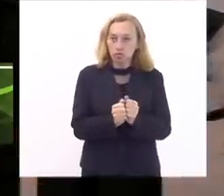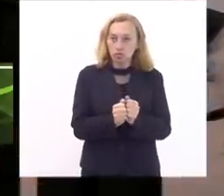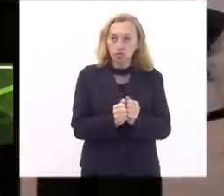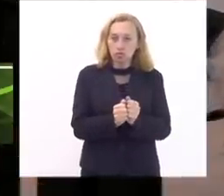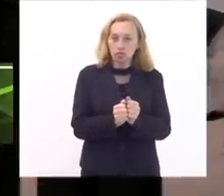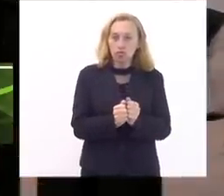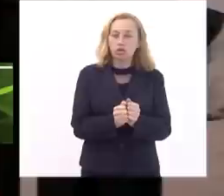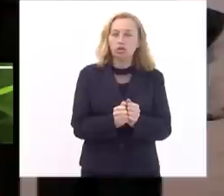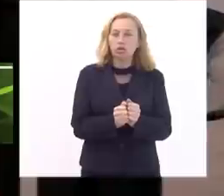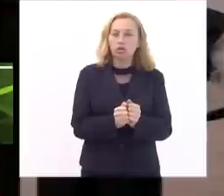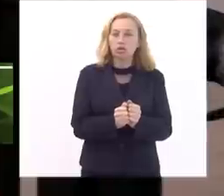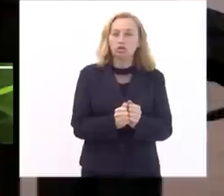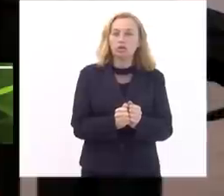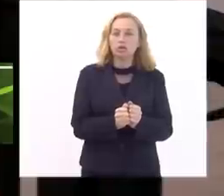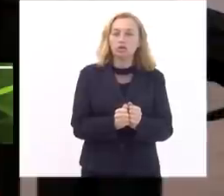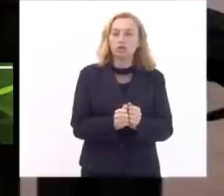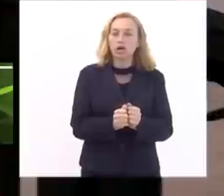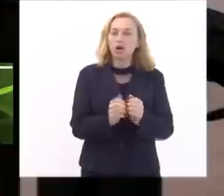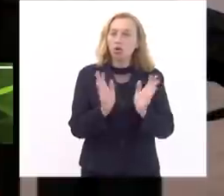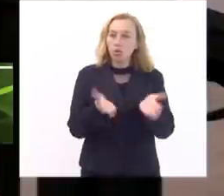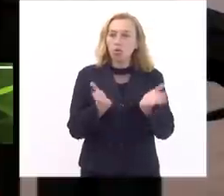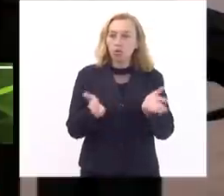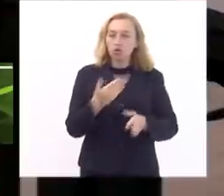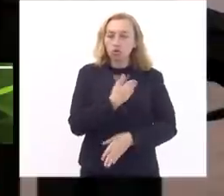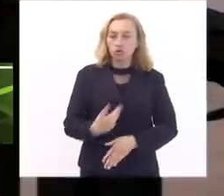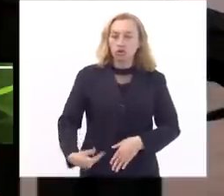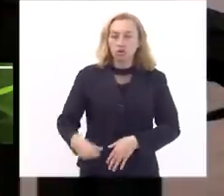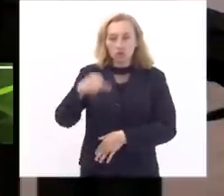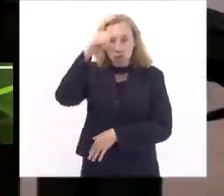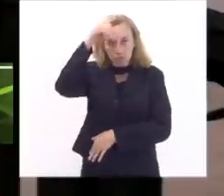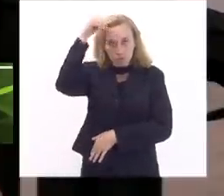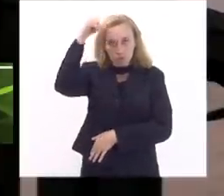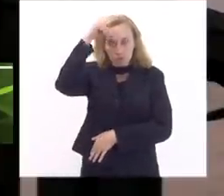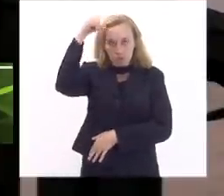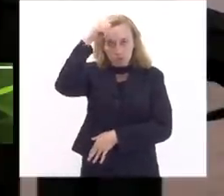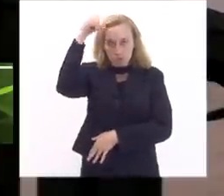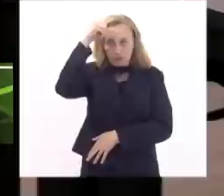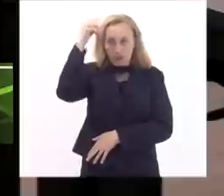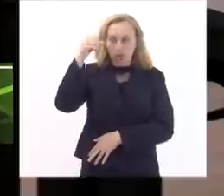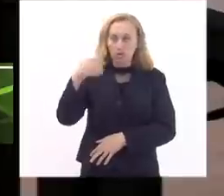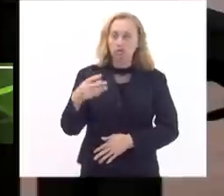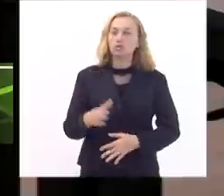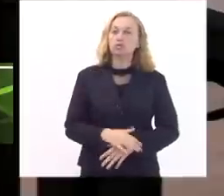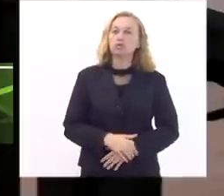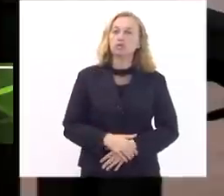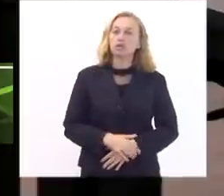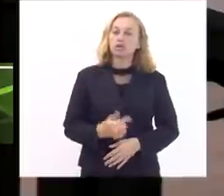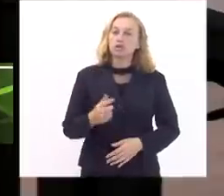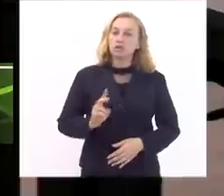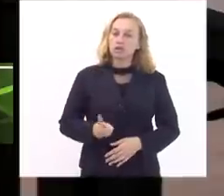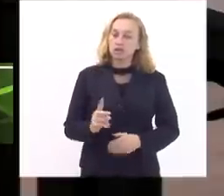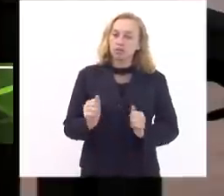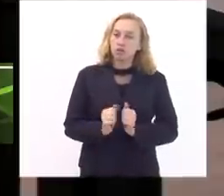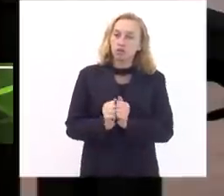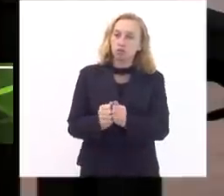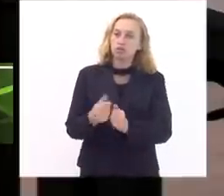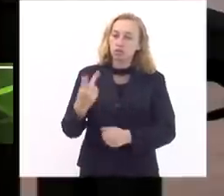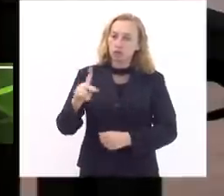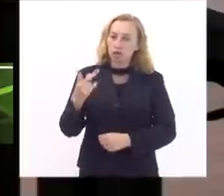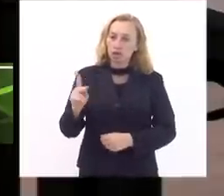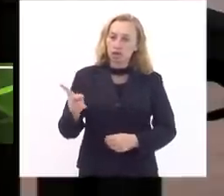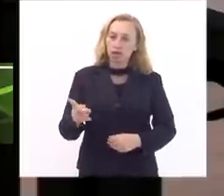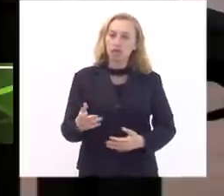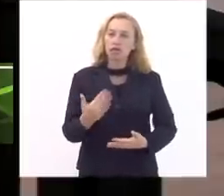governador dentro dessa casa. E não furei nada, como não furo nada na minha trajetória política, desde que eu combine